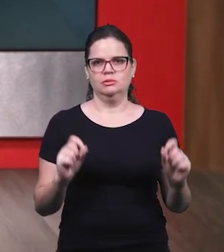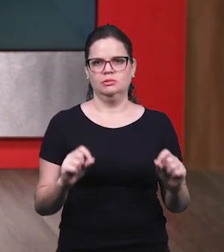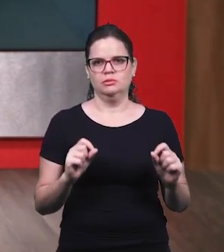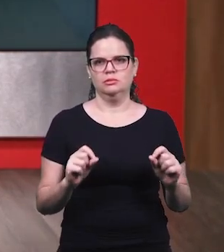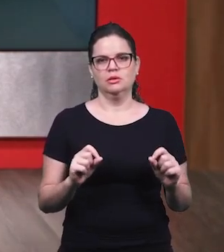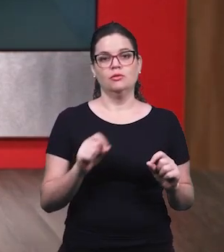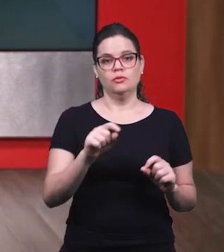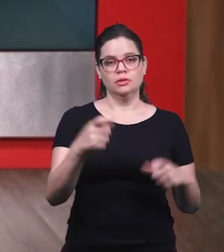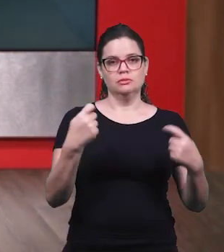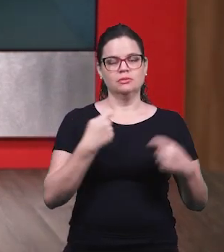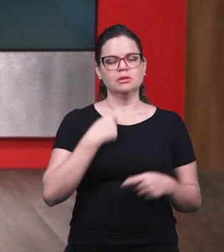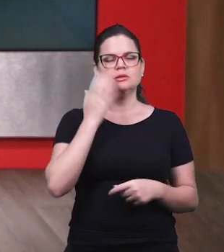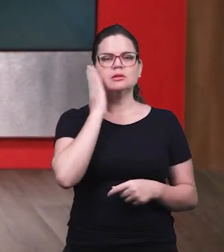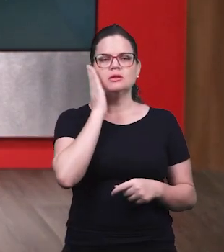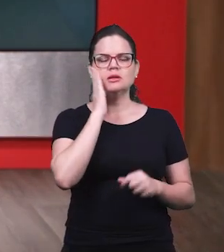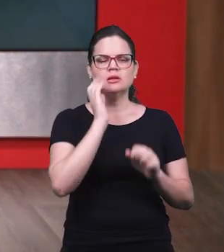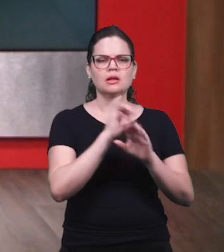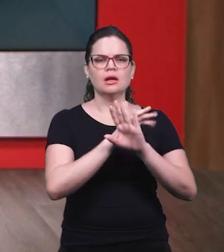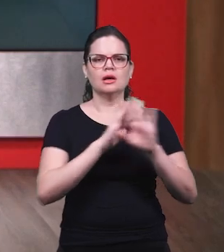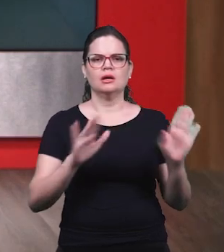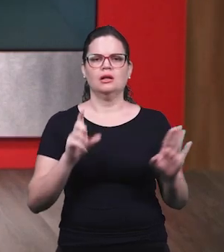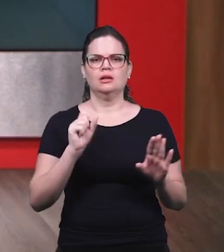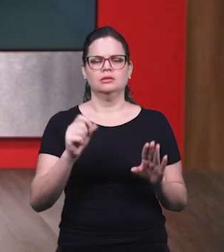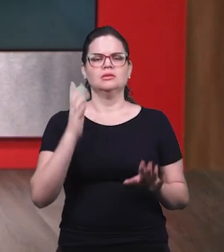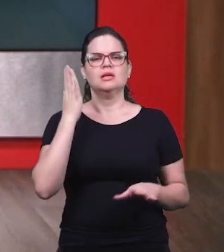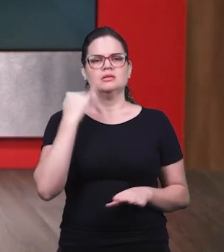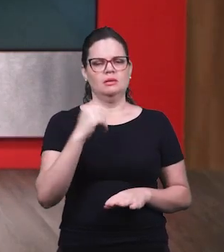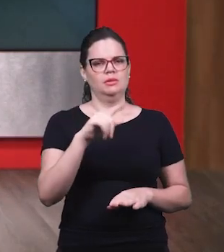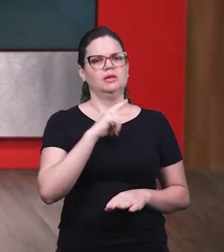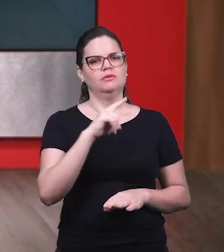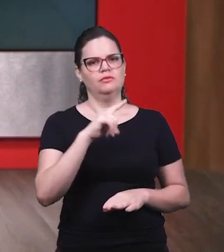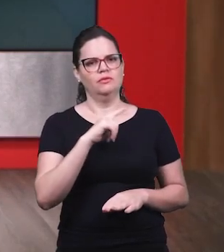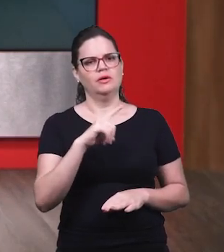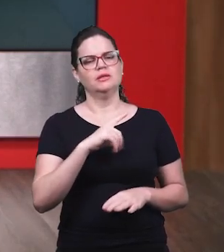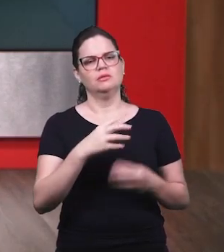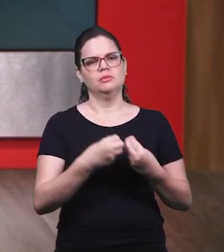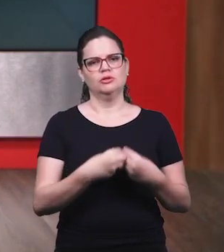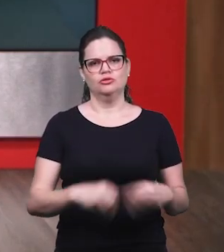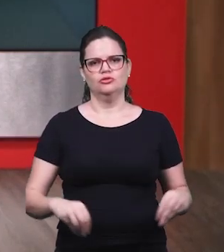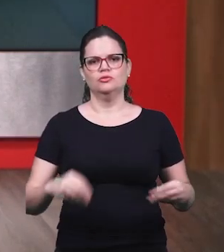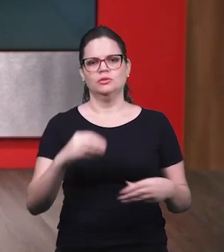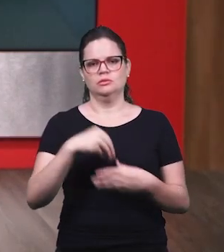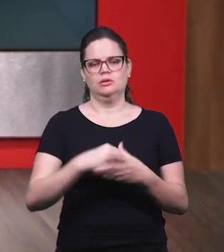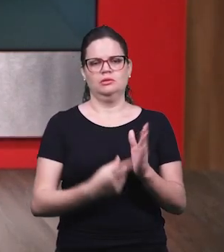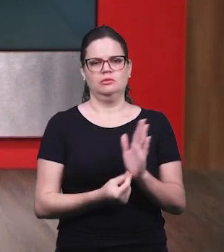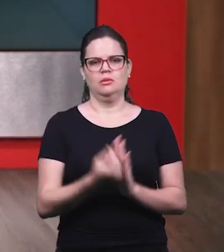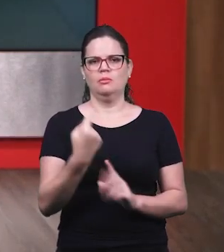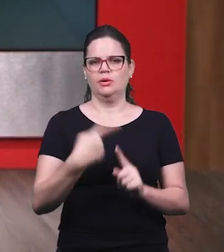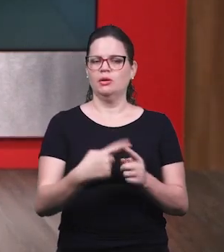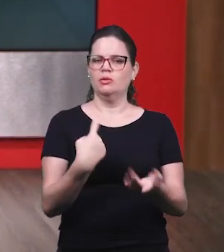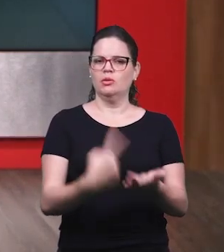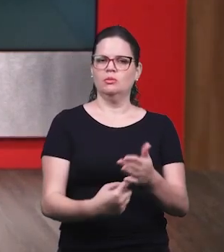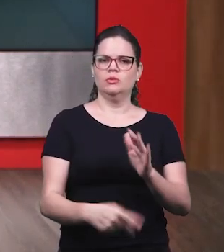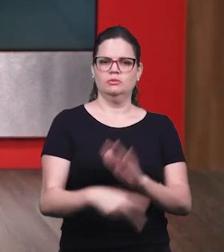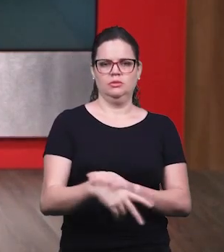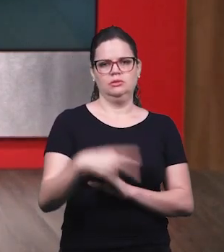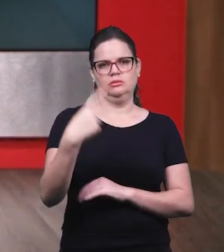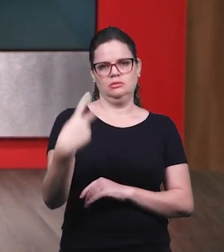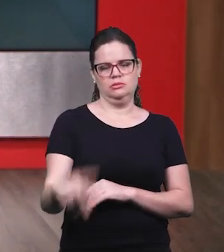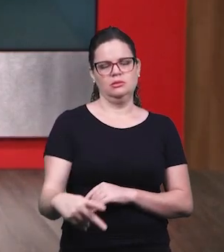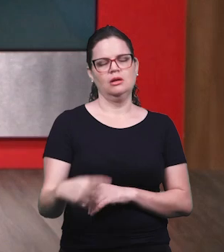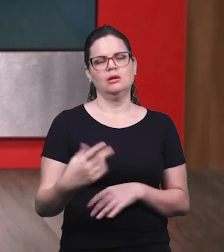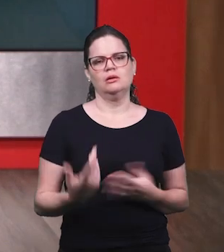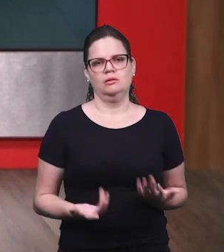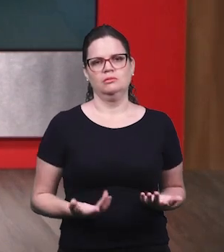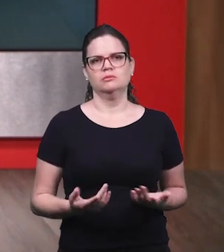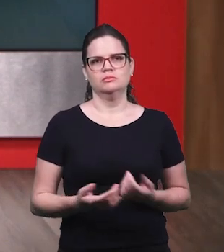um compromisso maior para o orçamento familiar, podendo até comprometer a